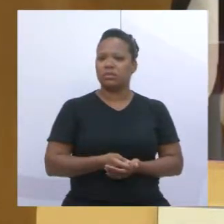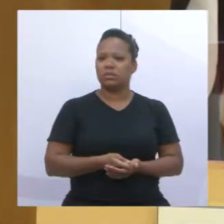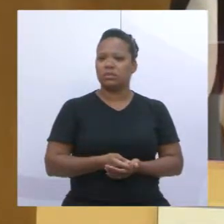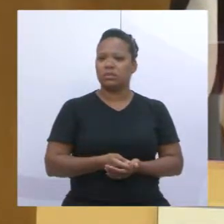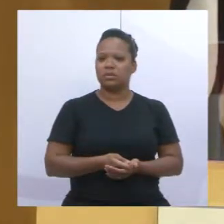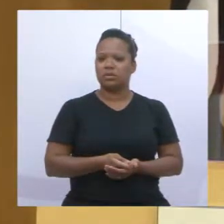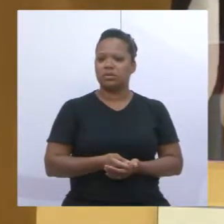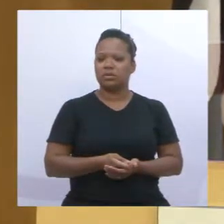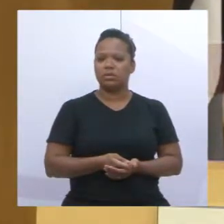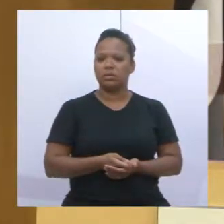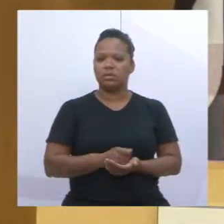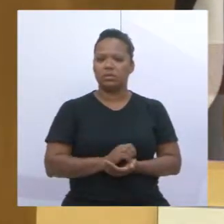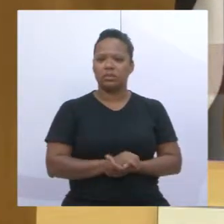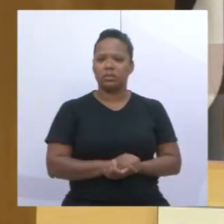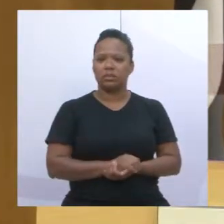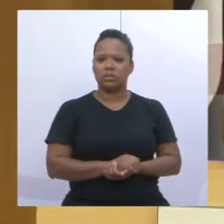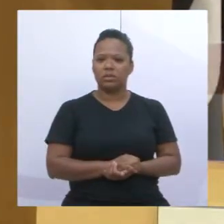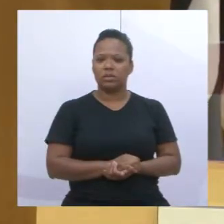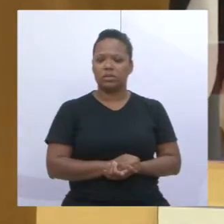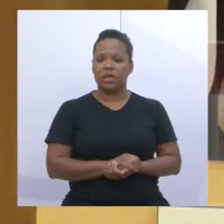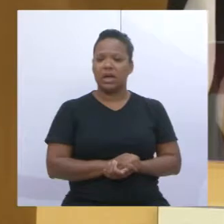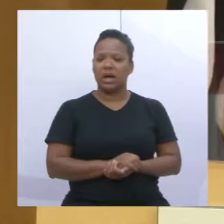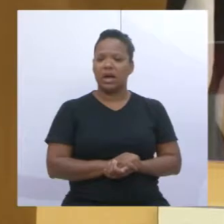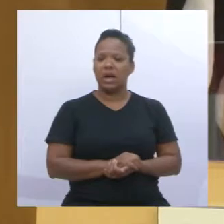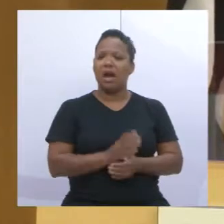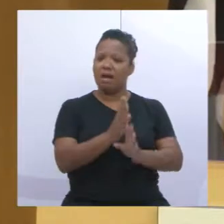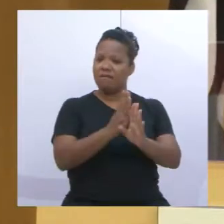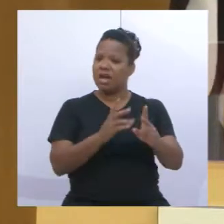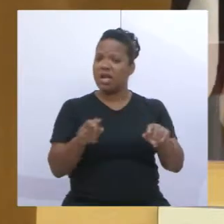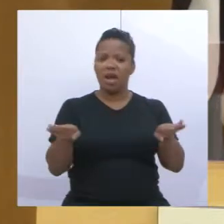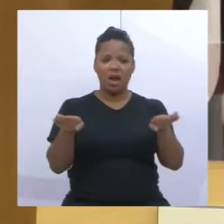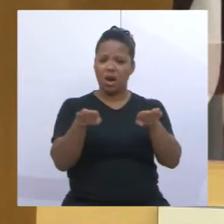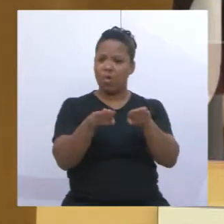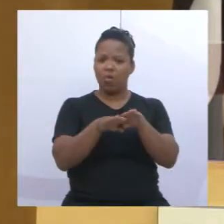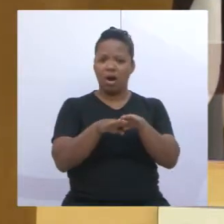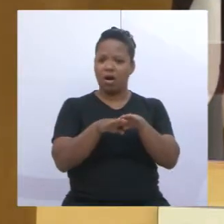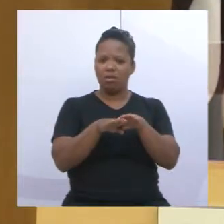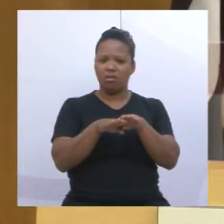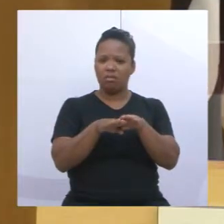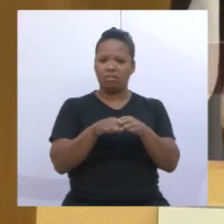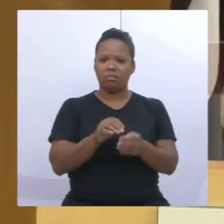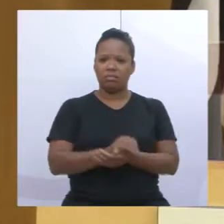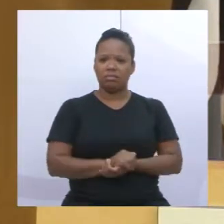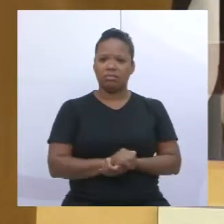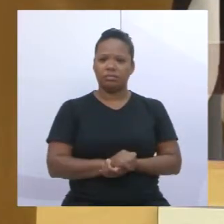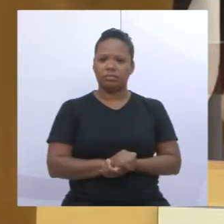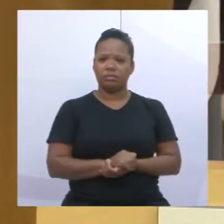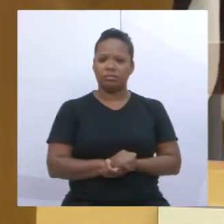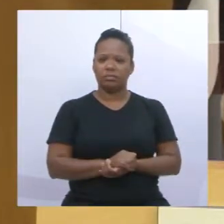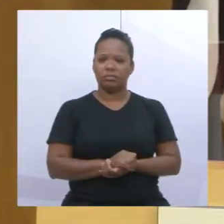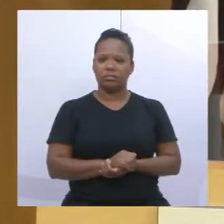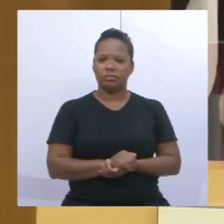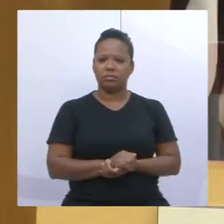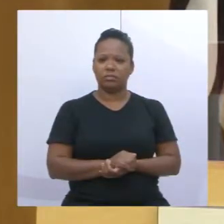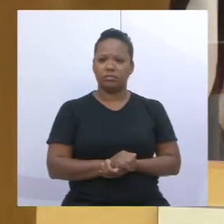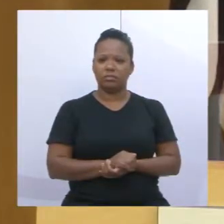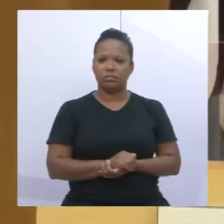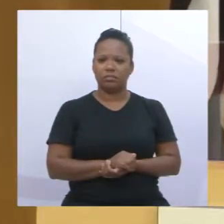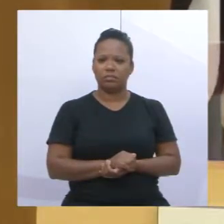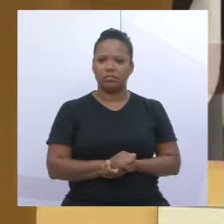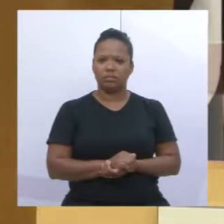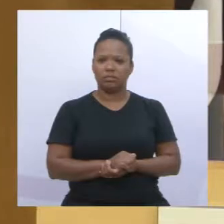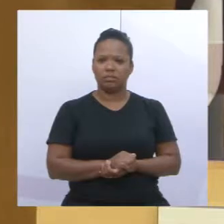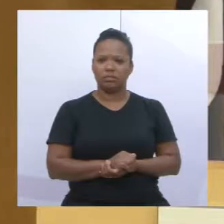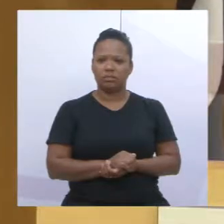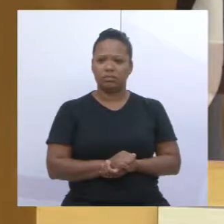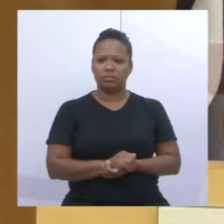Não tem cabimento, se a fila é igualitária, eu fazer desigual nessa porta de